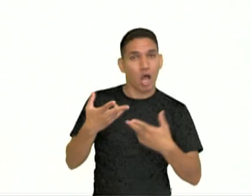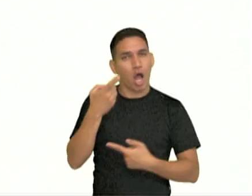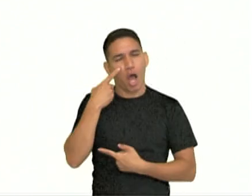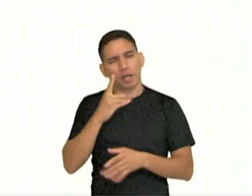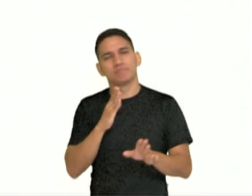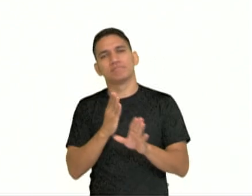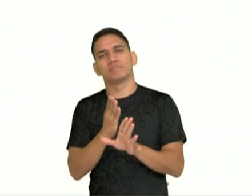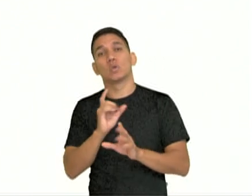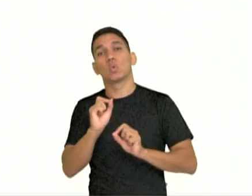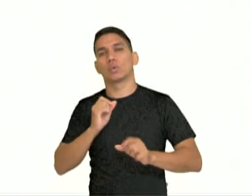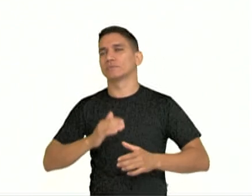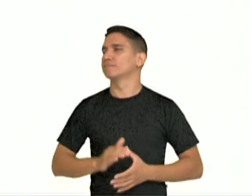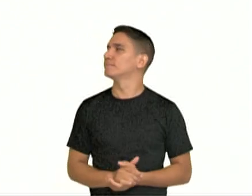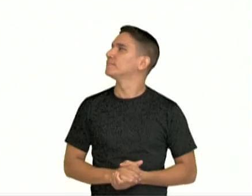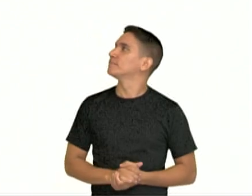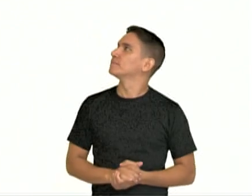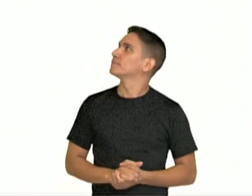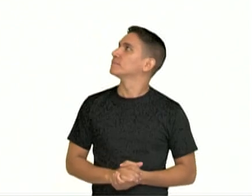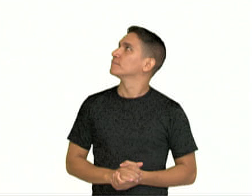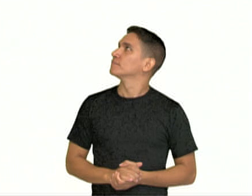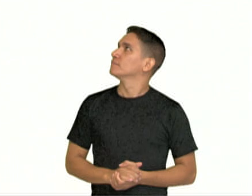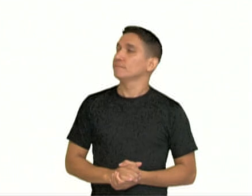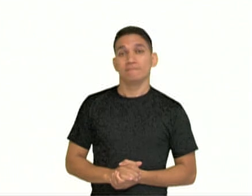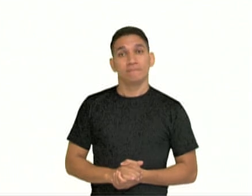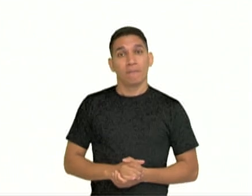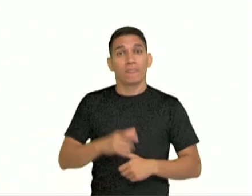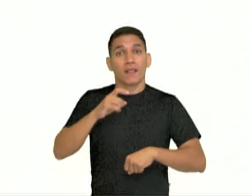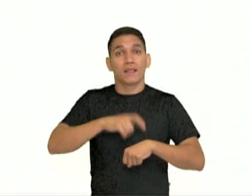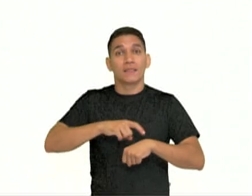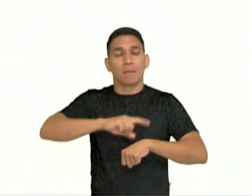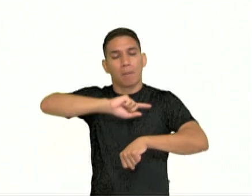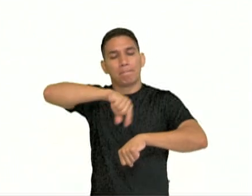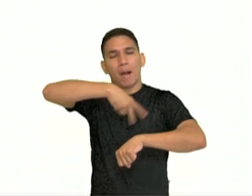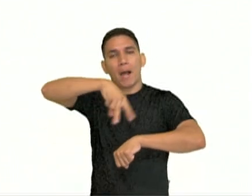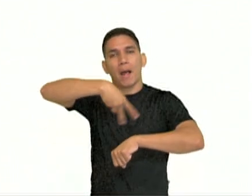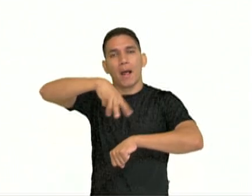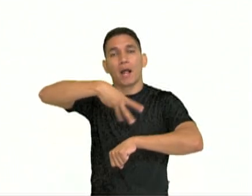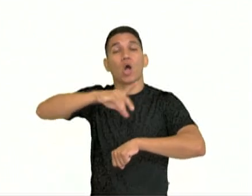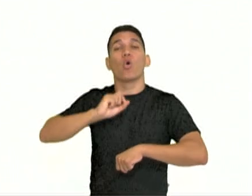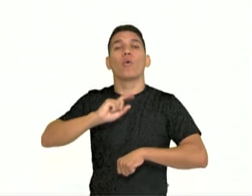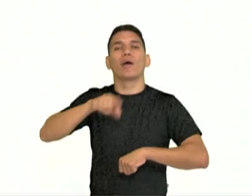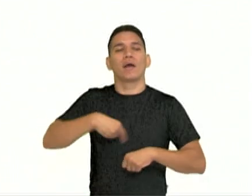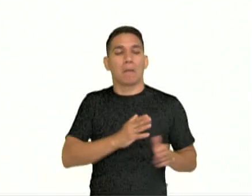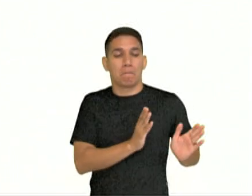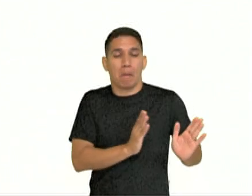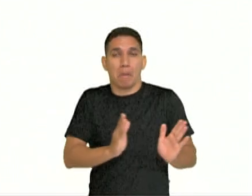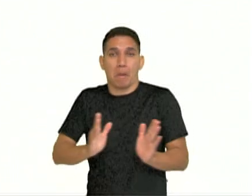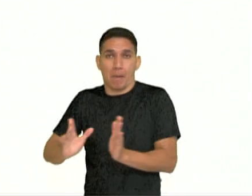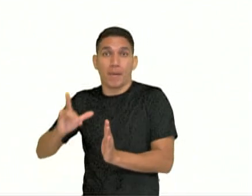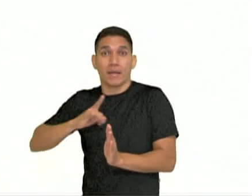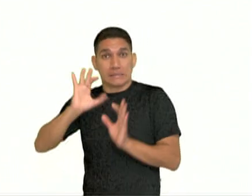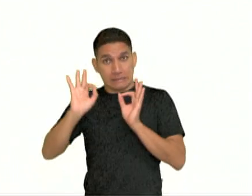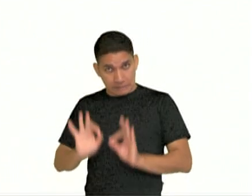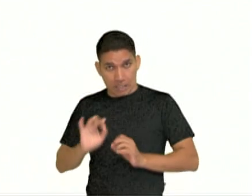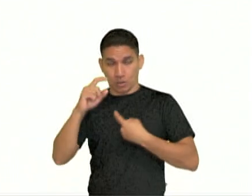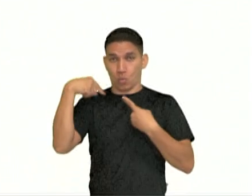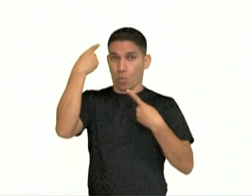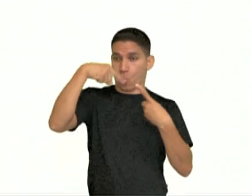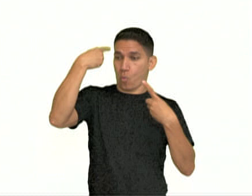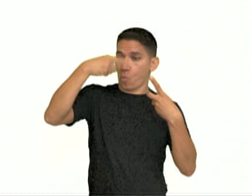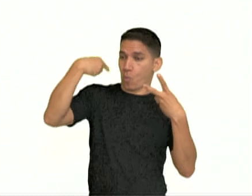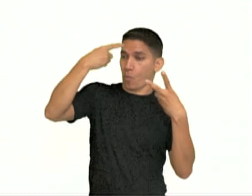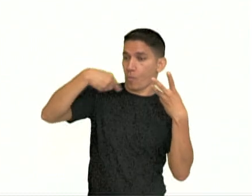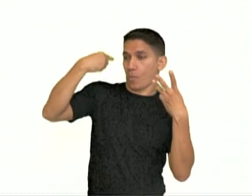aqui? Olha lá. Tempo cronológico. Quando a ordem do tempo segue a ordem do relógio,